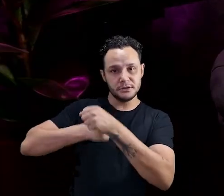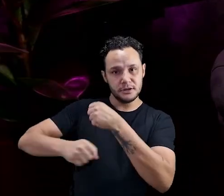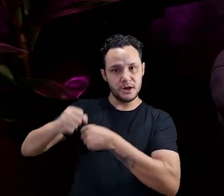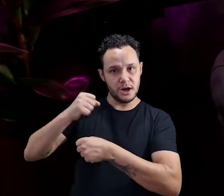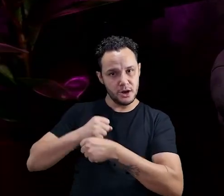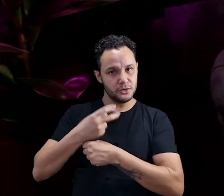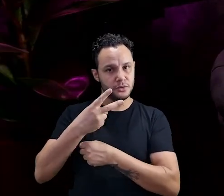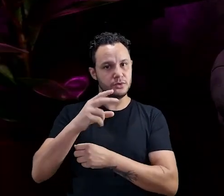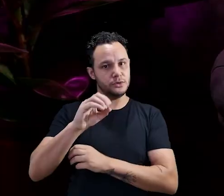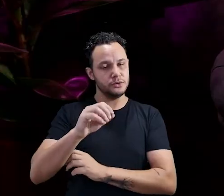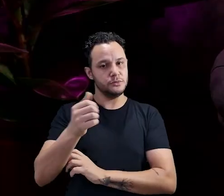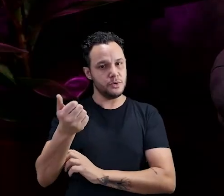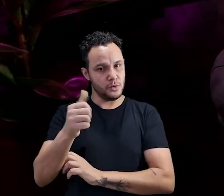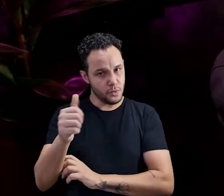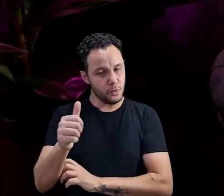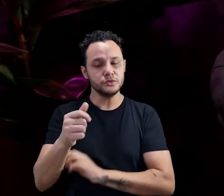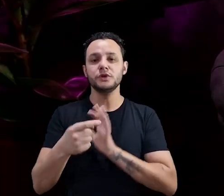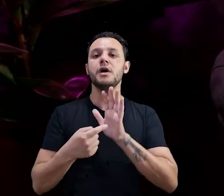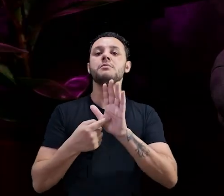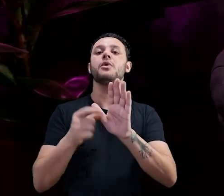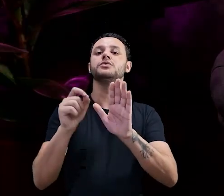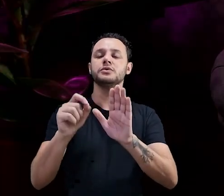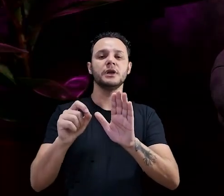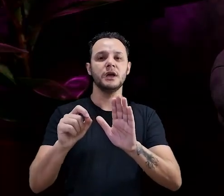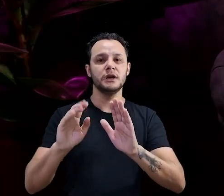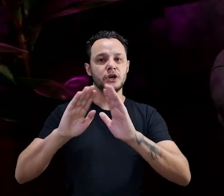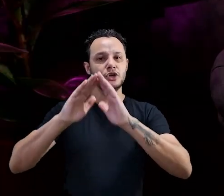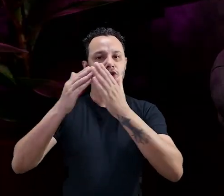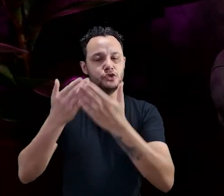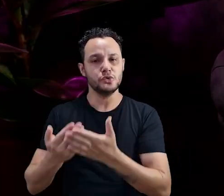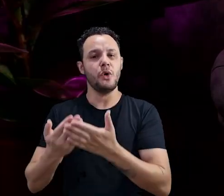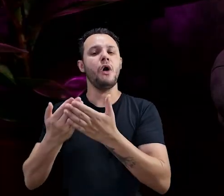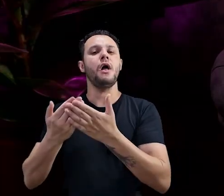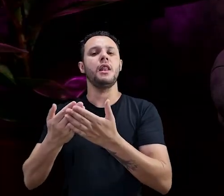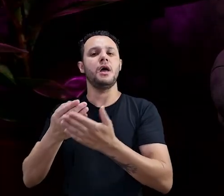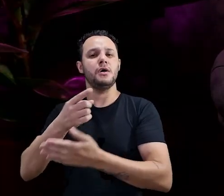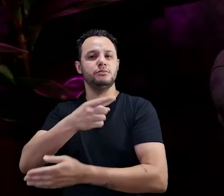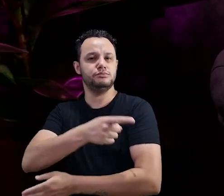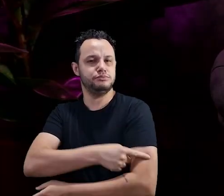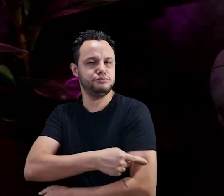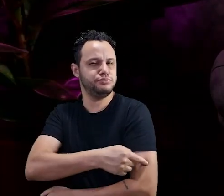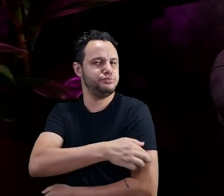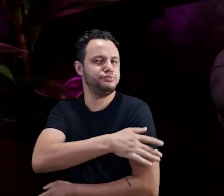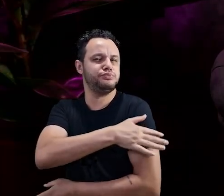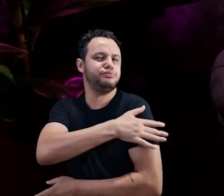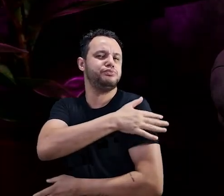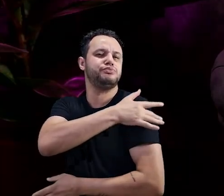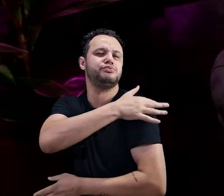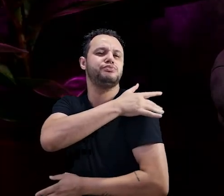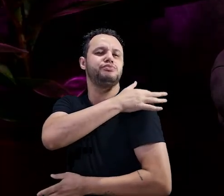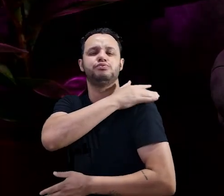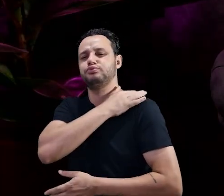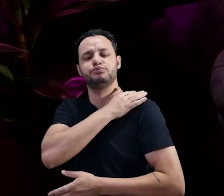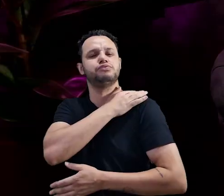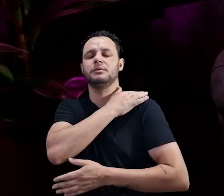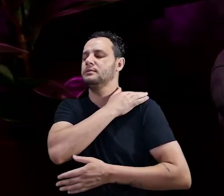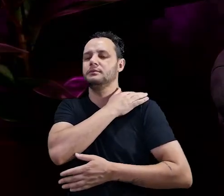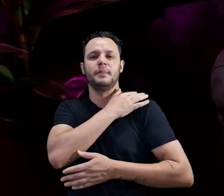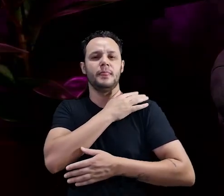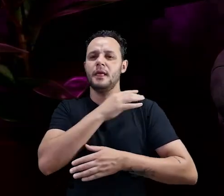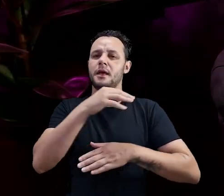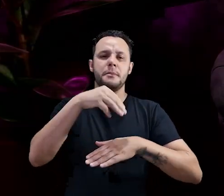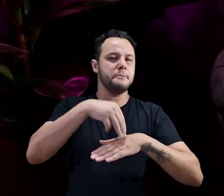2011, que ele perpassa, é importante o AE existir em todos os níveis de ensino. Então, desde a creche,